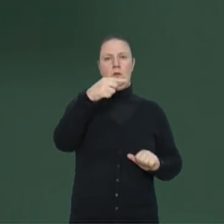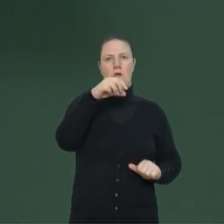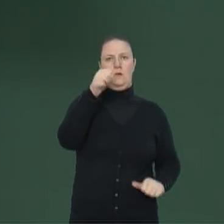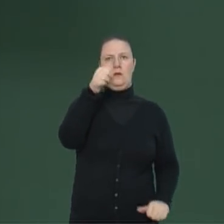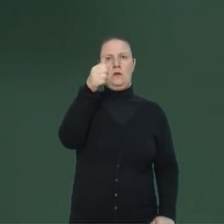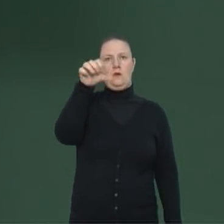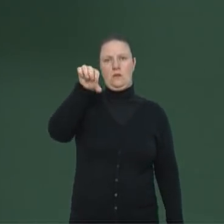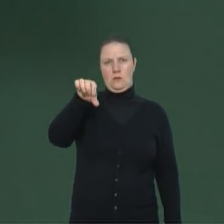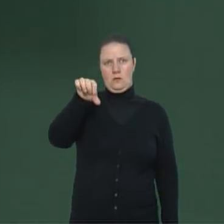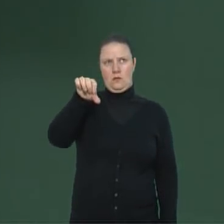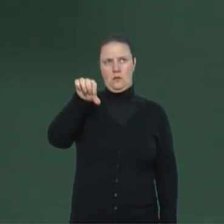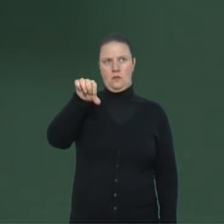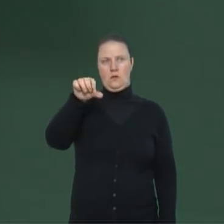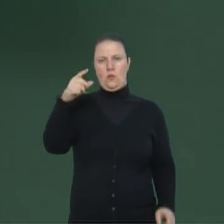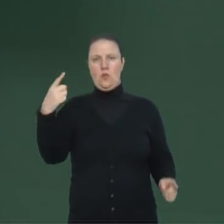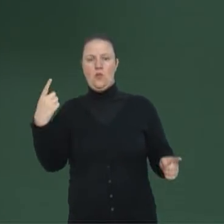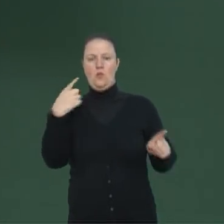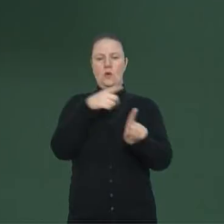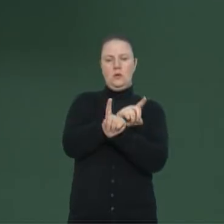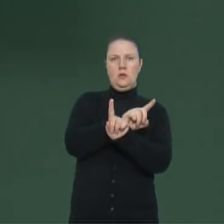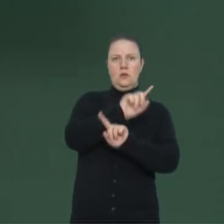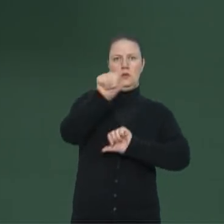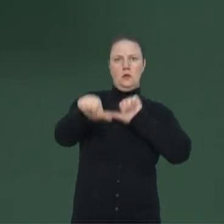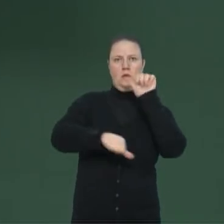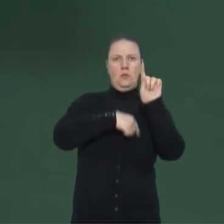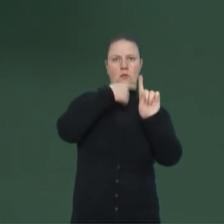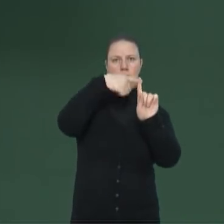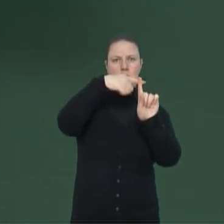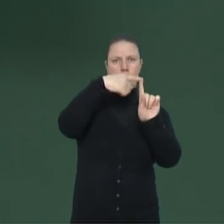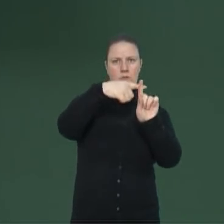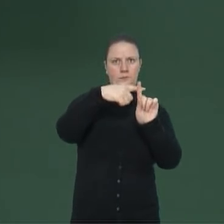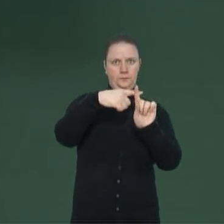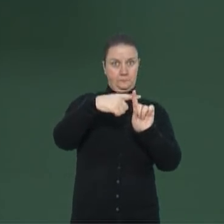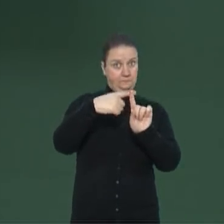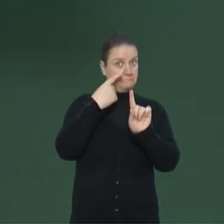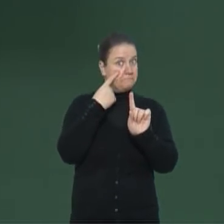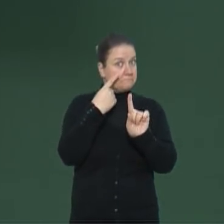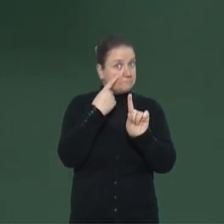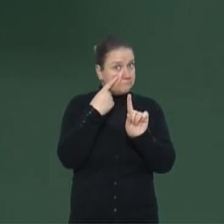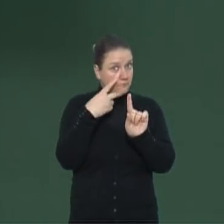119 negativo aqui, para o outro lado ele vai ficar positivo, tá? E aqui que vem